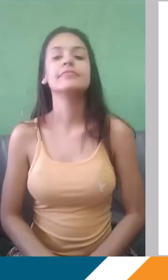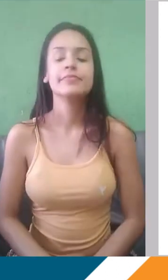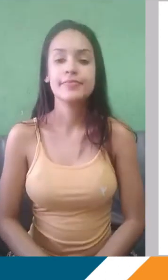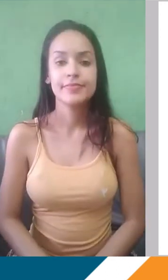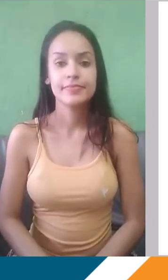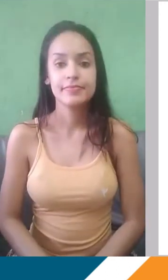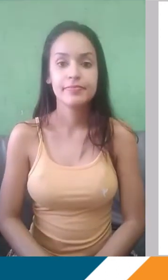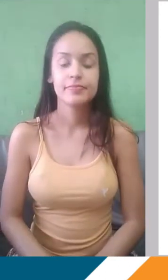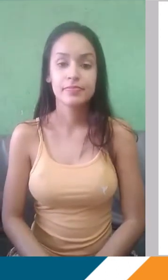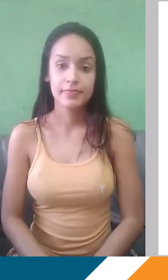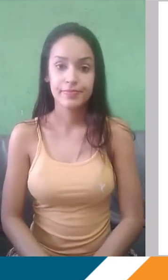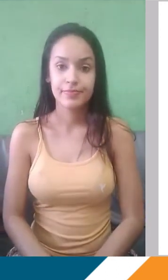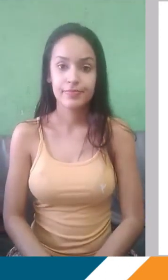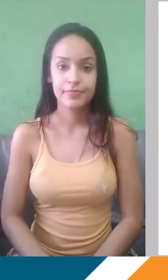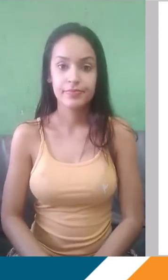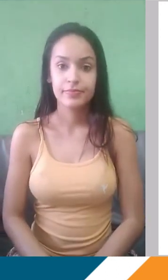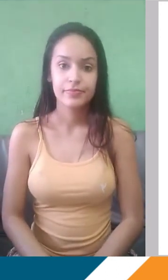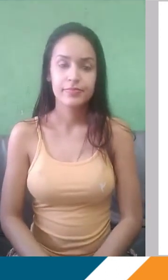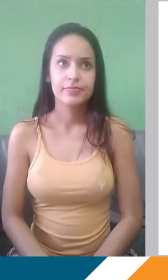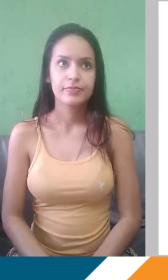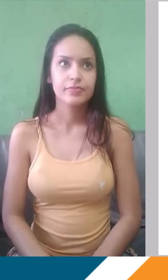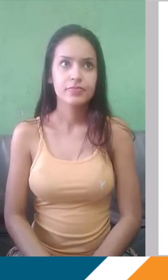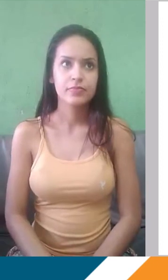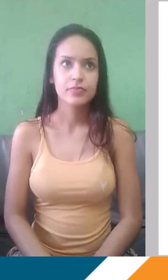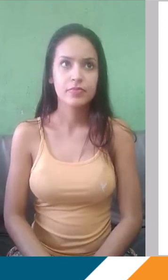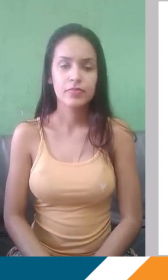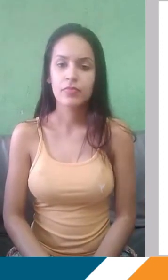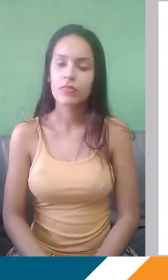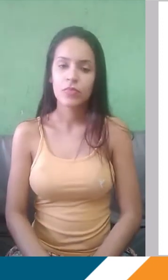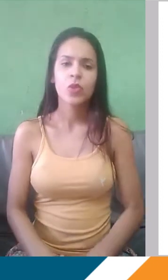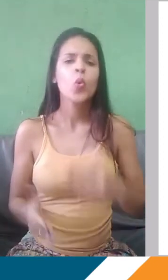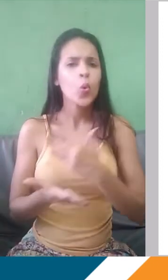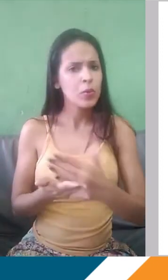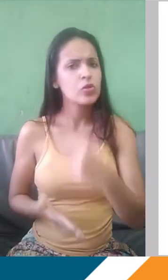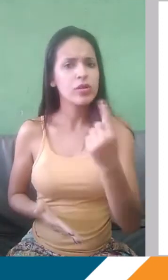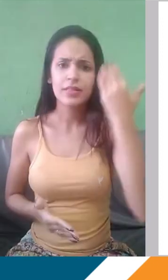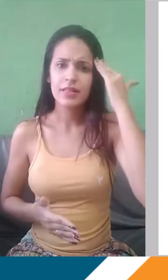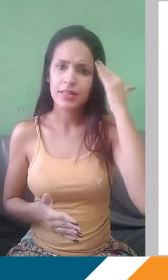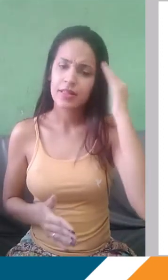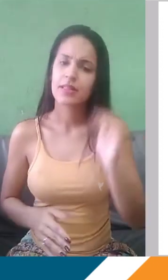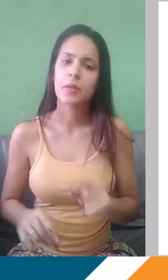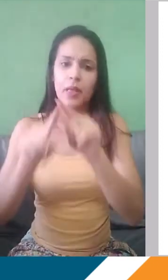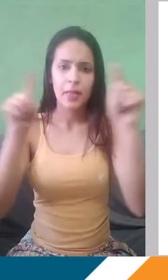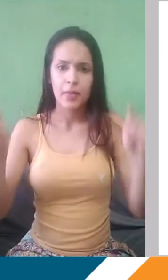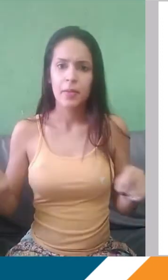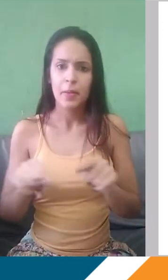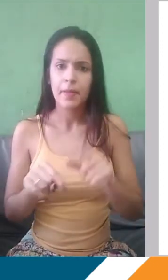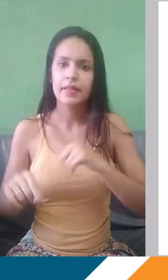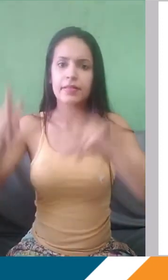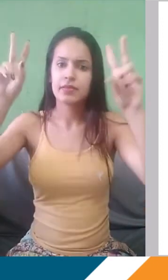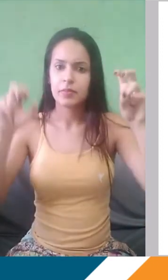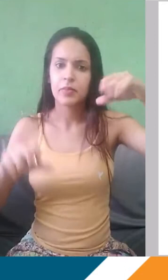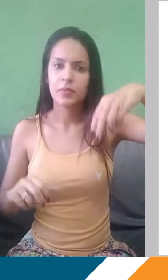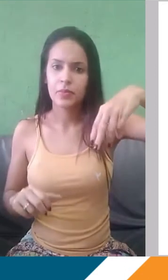da questão, ficamos sabendo que se trata de um cartoon sobre educação ambiental. O título do cartoon é